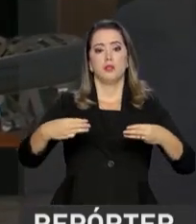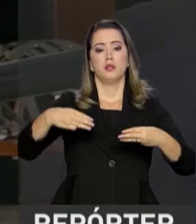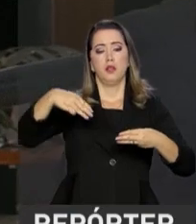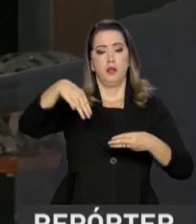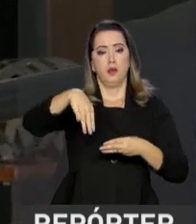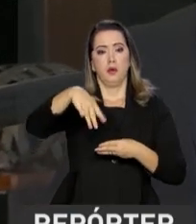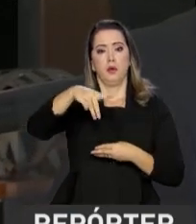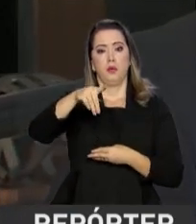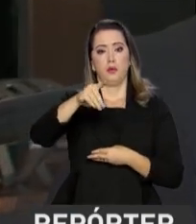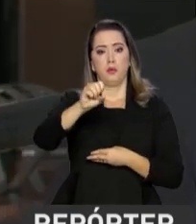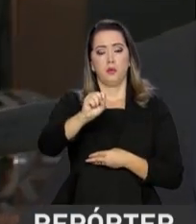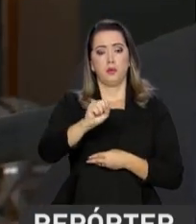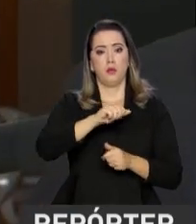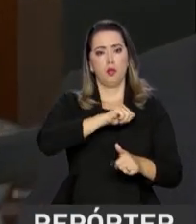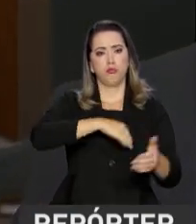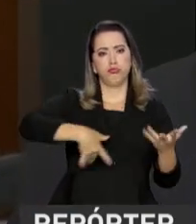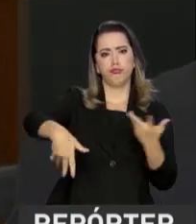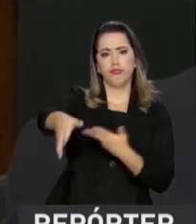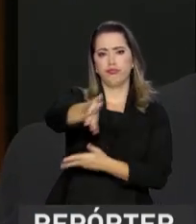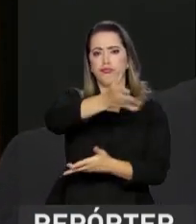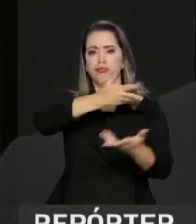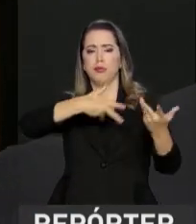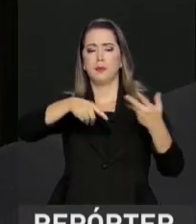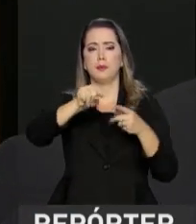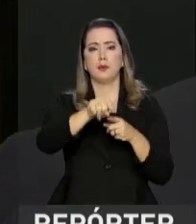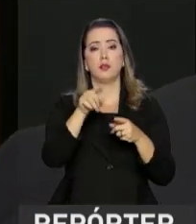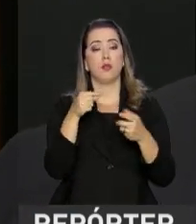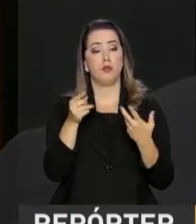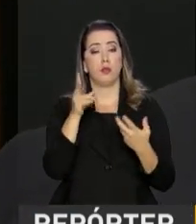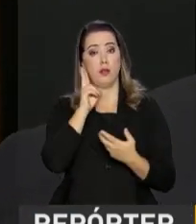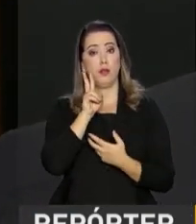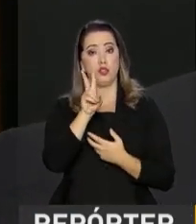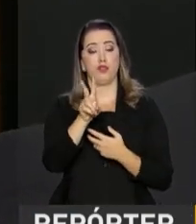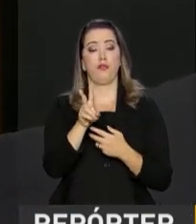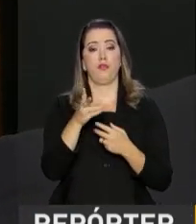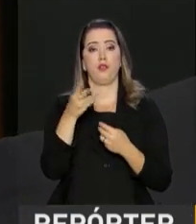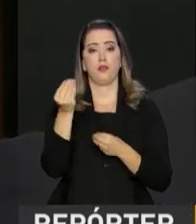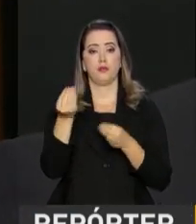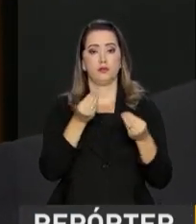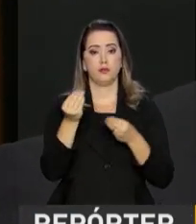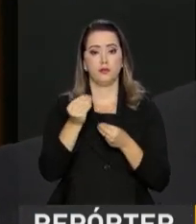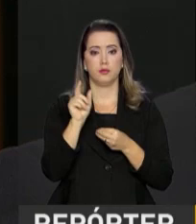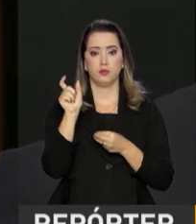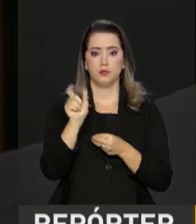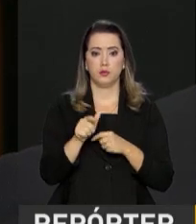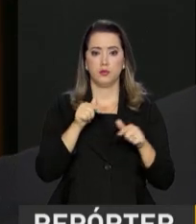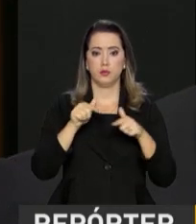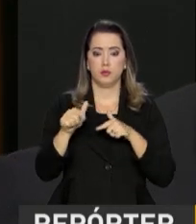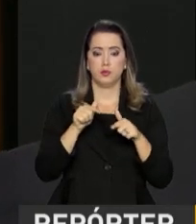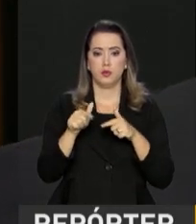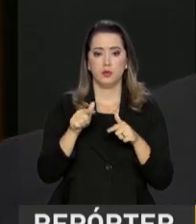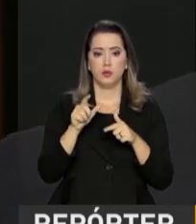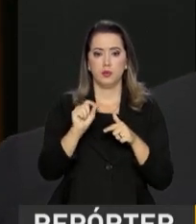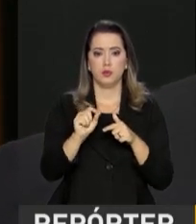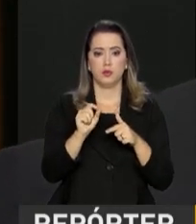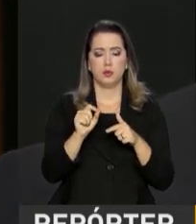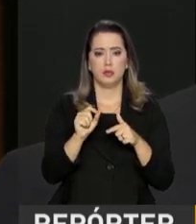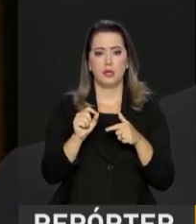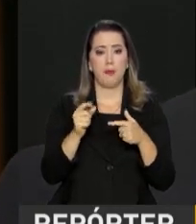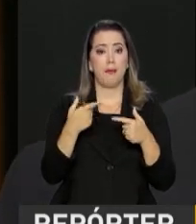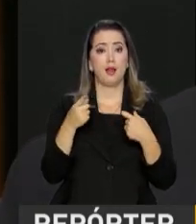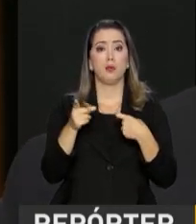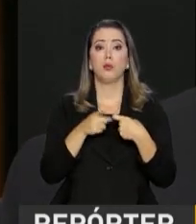faz uma verdadeira revolução na forma de avaliar a atividade médica pericial no